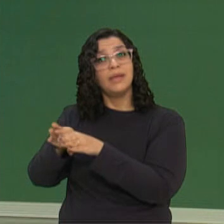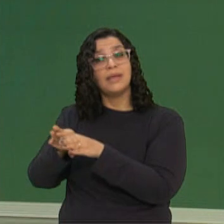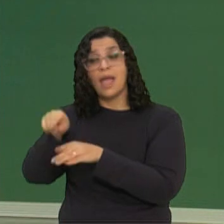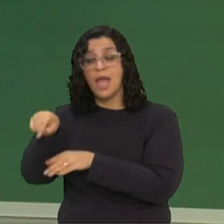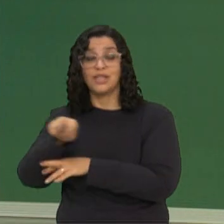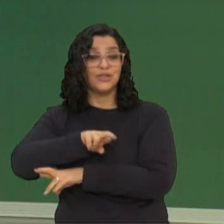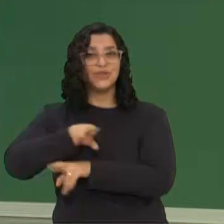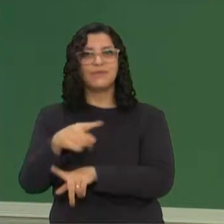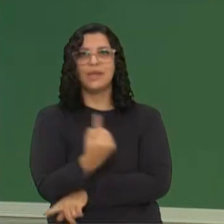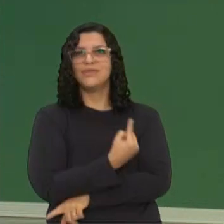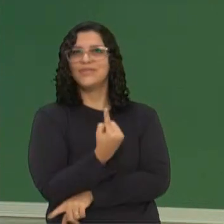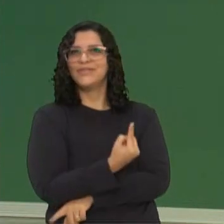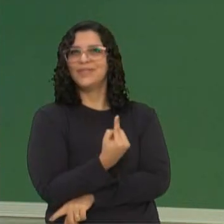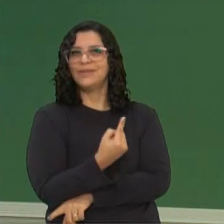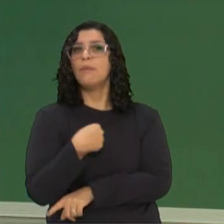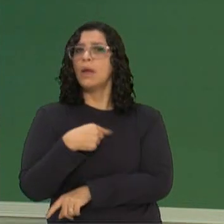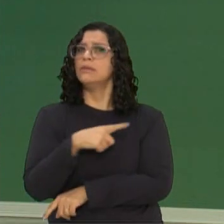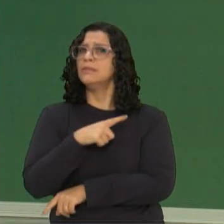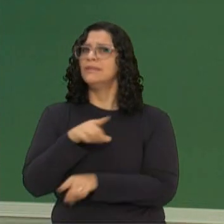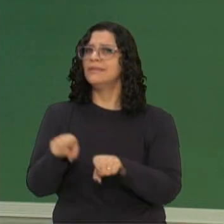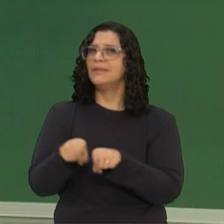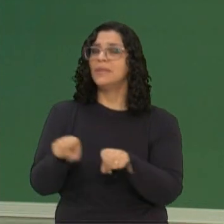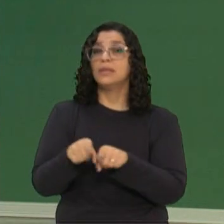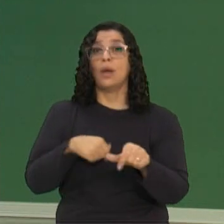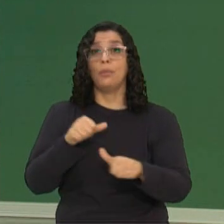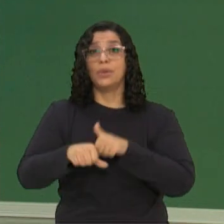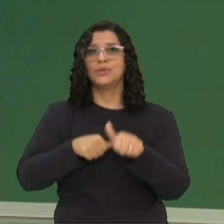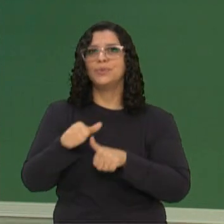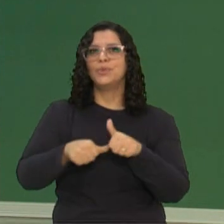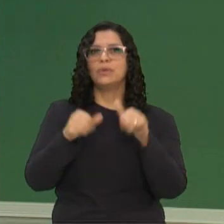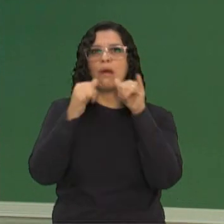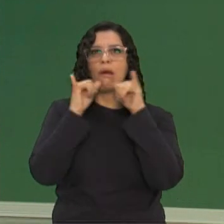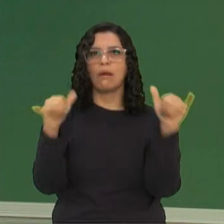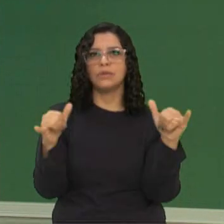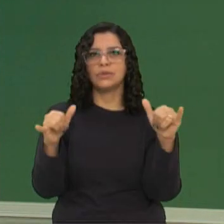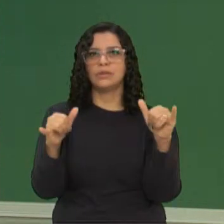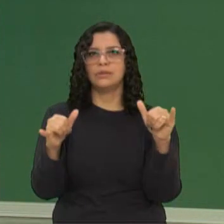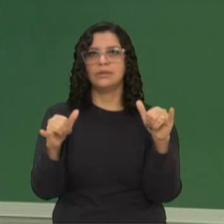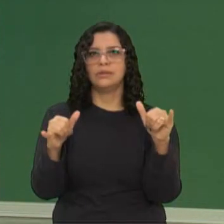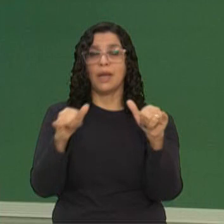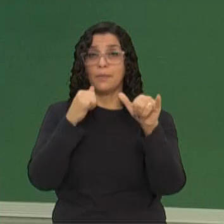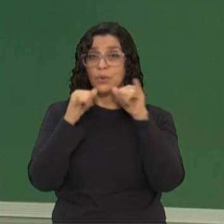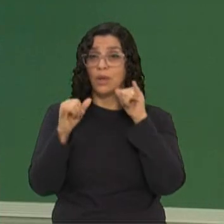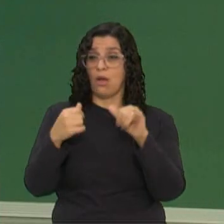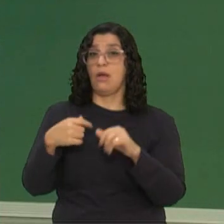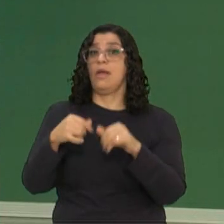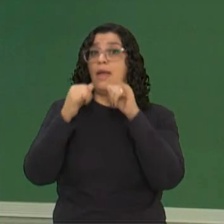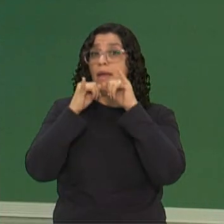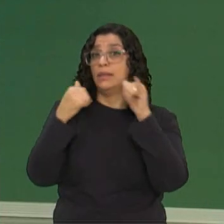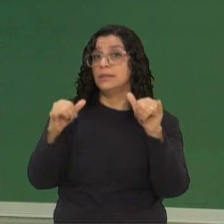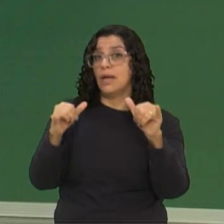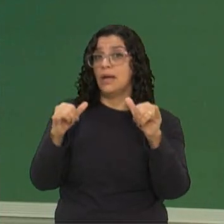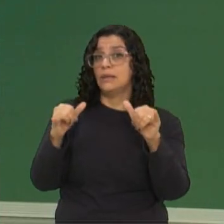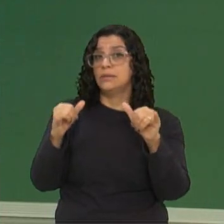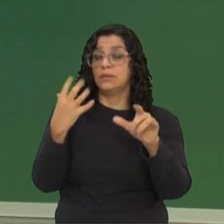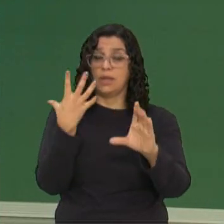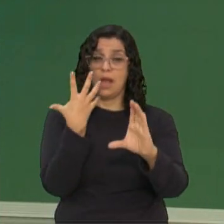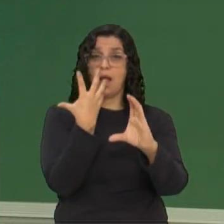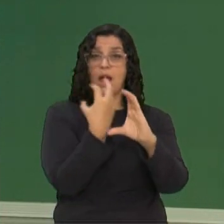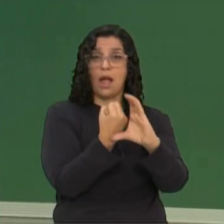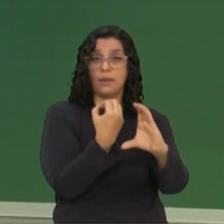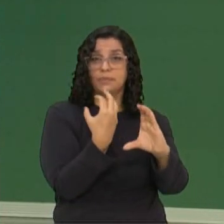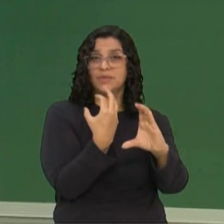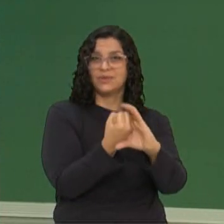diferente. Então, o que acontece ali? A transformação da energia elétrica em